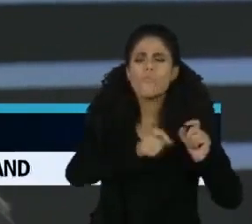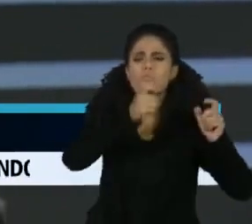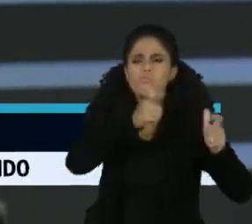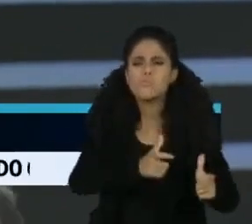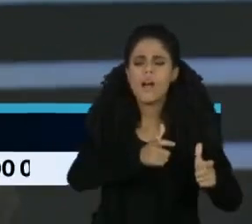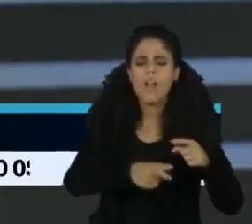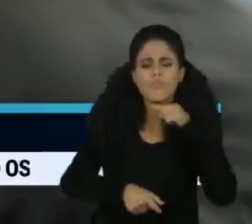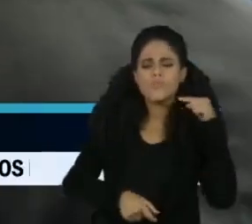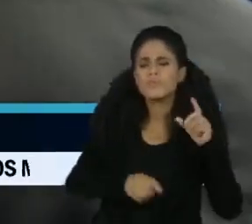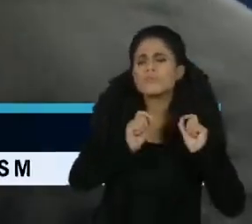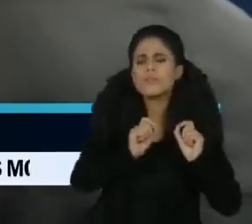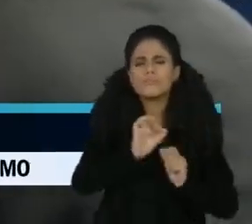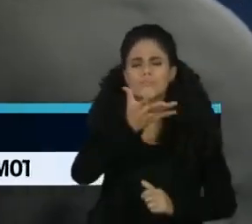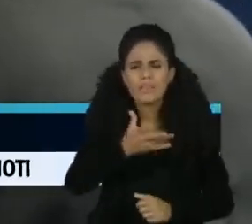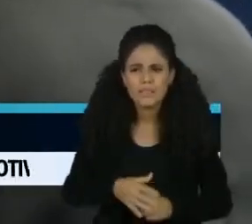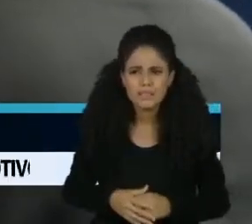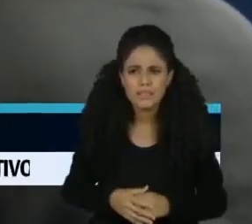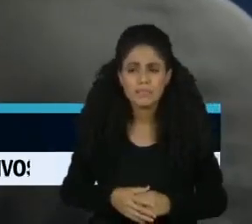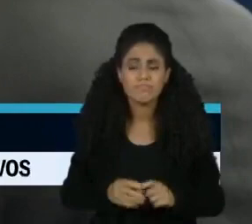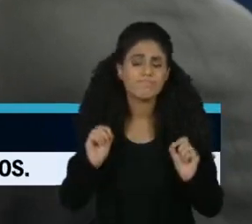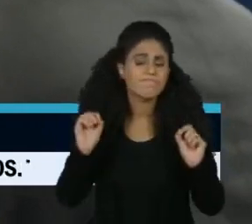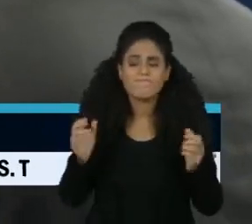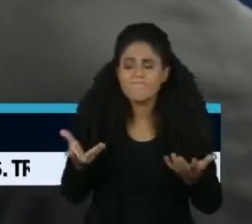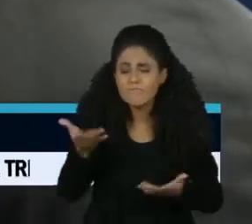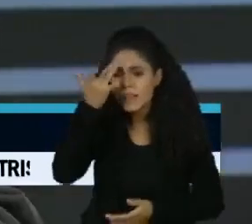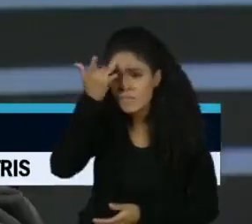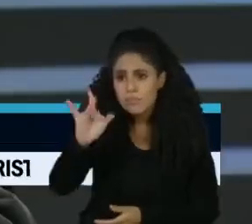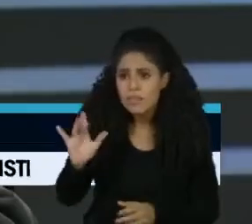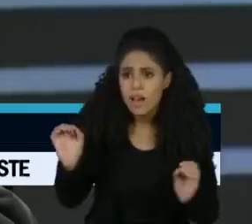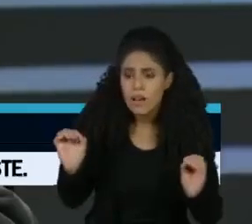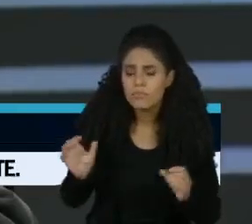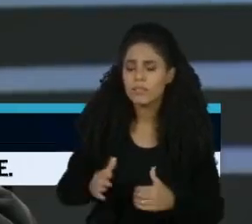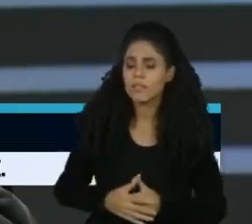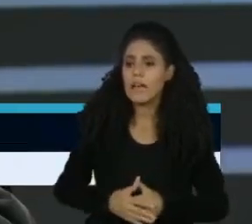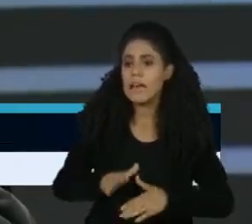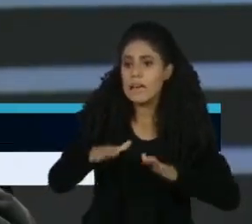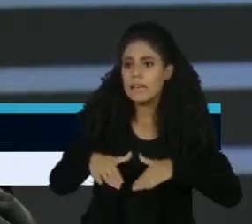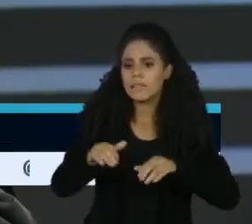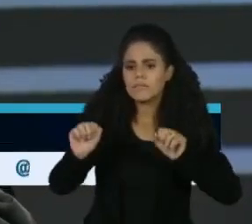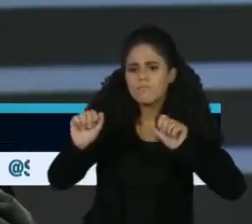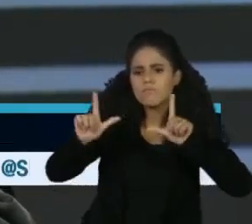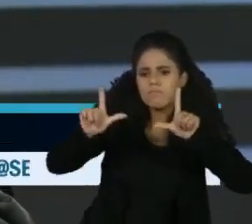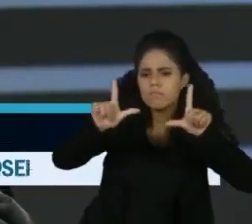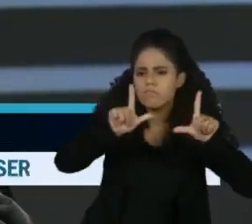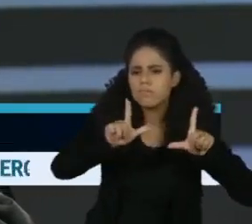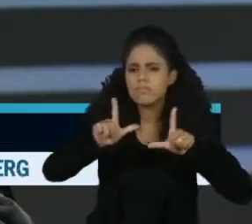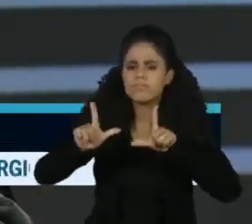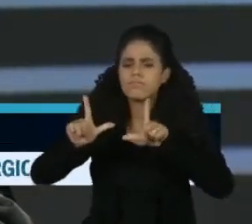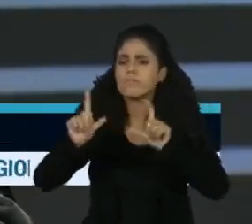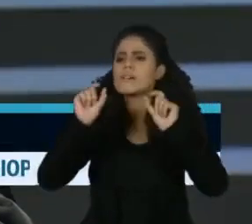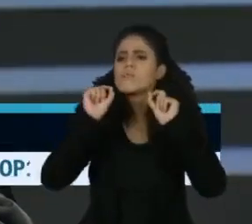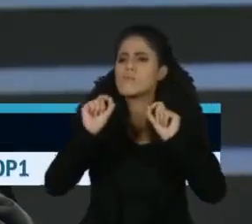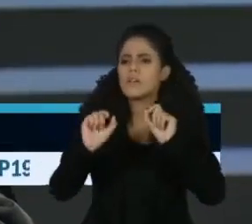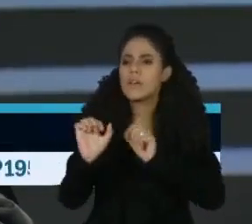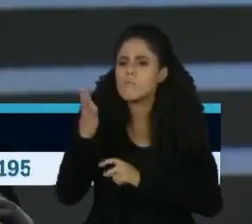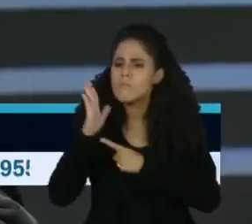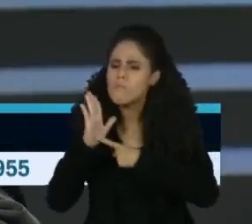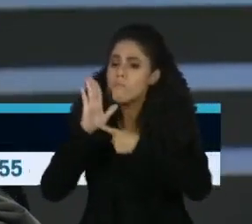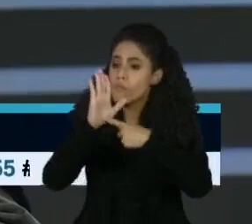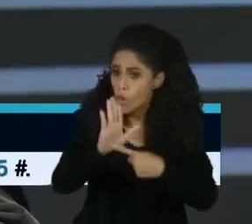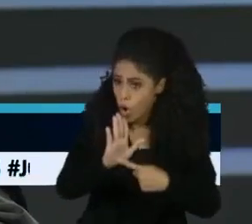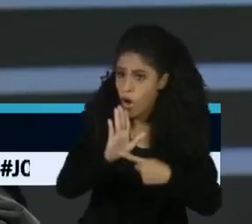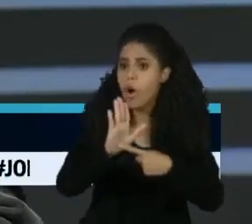E não só porque a Rússia pode ser fechada, porque a mídia ocidental ela acaba se alimentando de elementos que